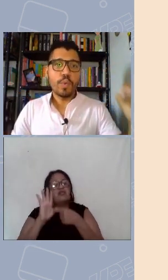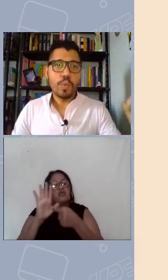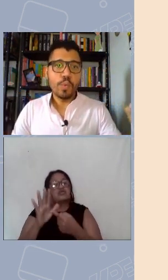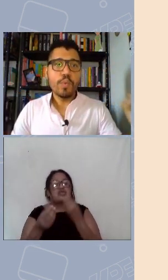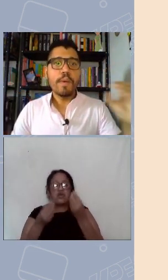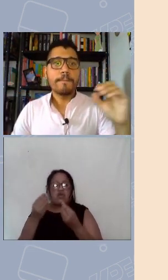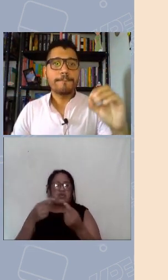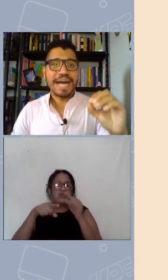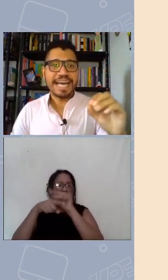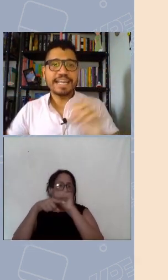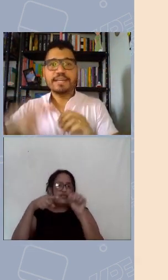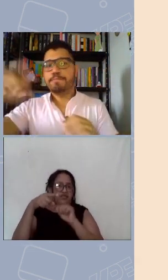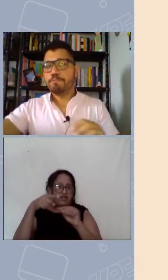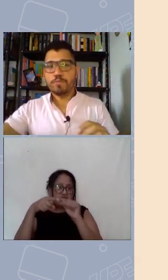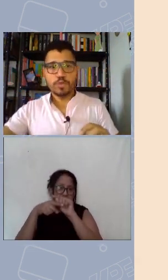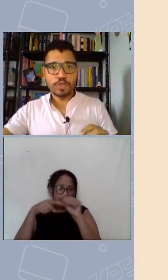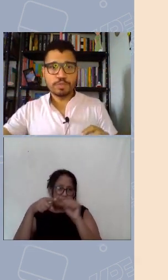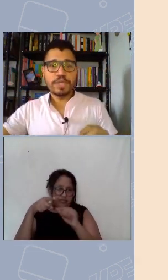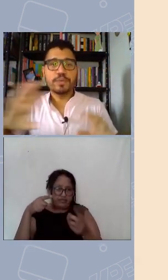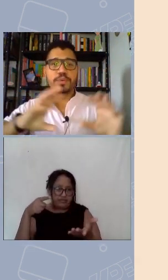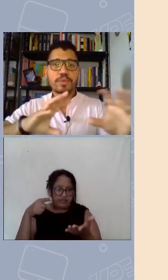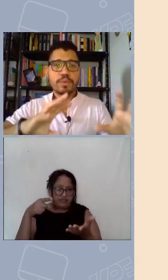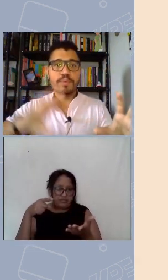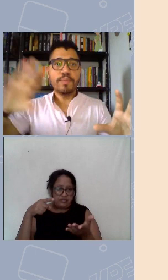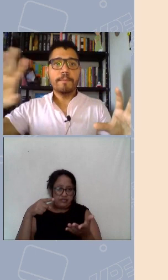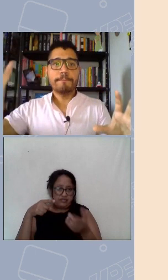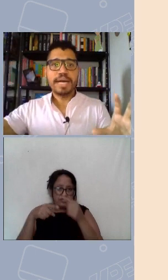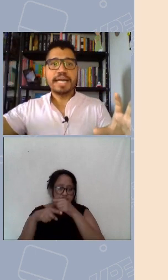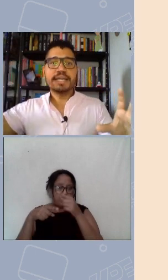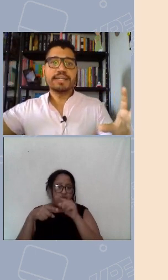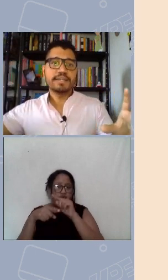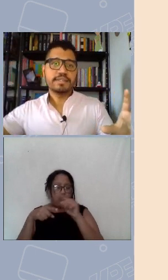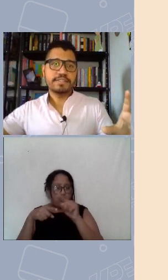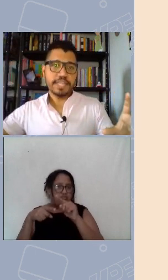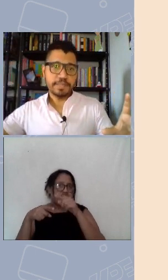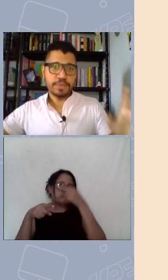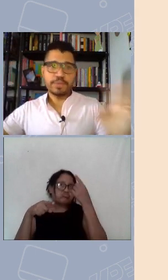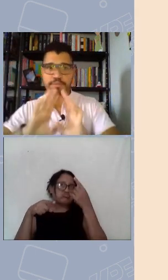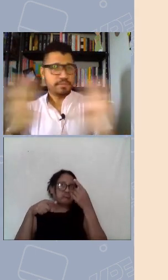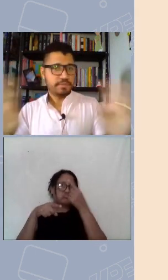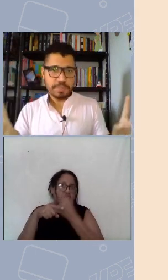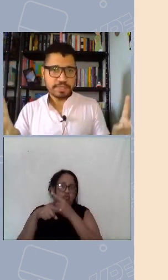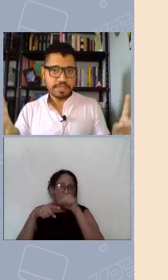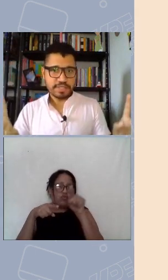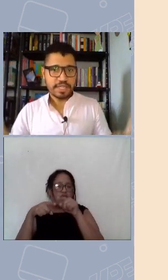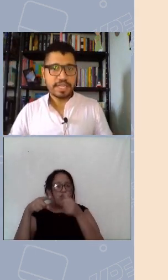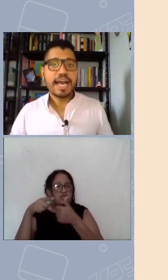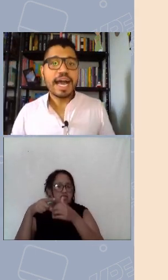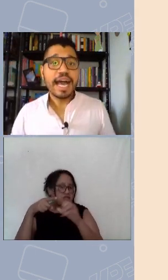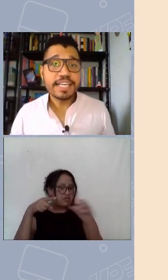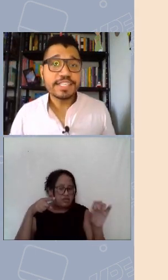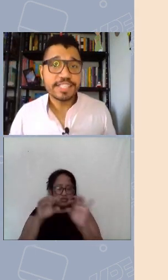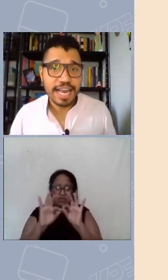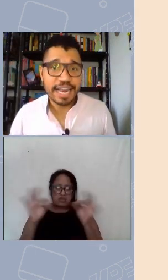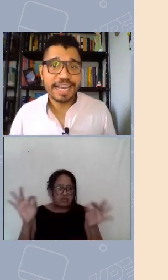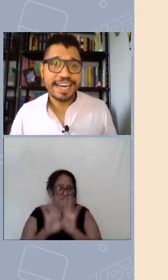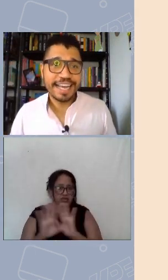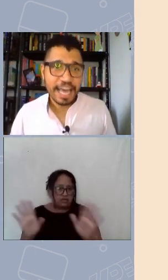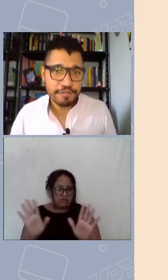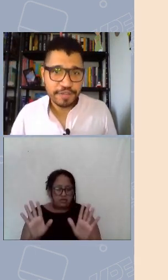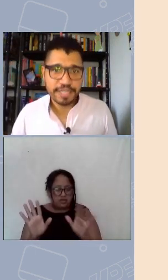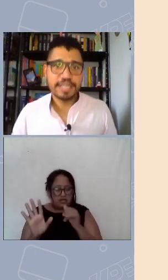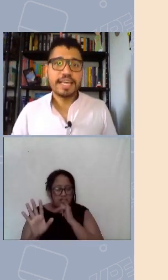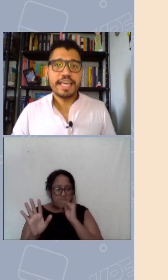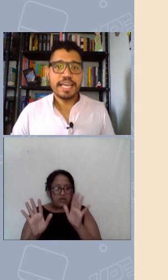um para dois mil um para cem mil simples assim a escala